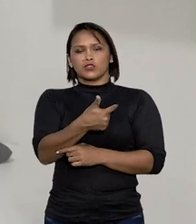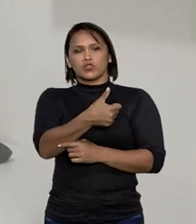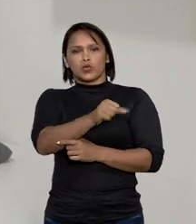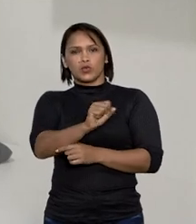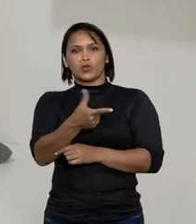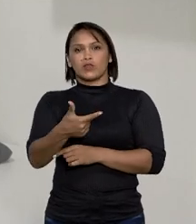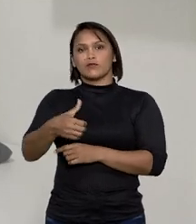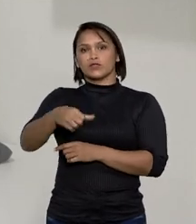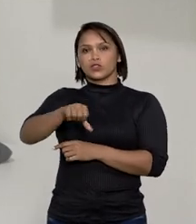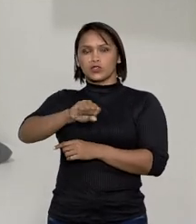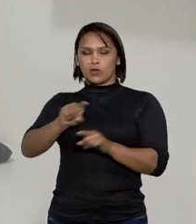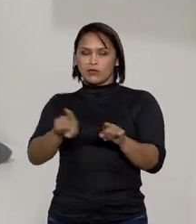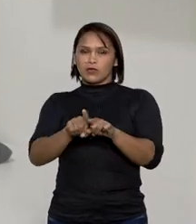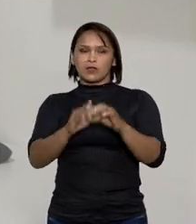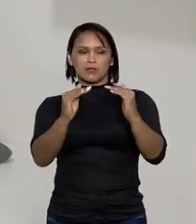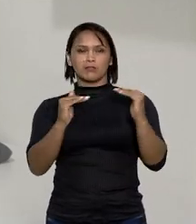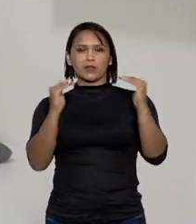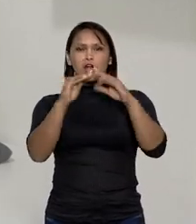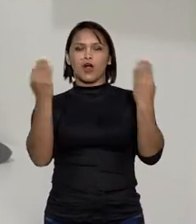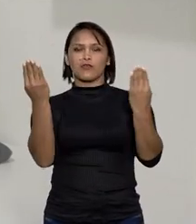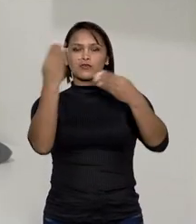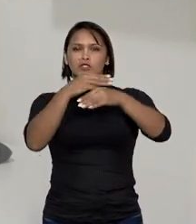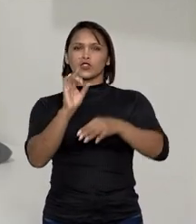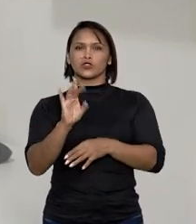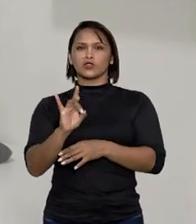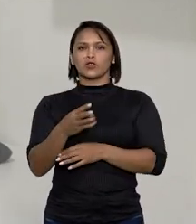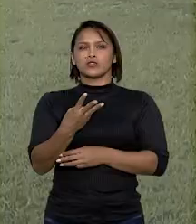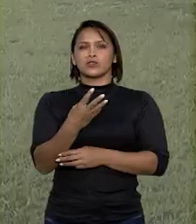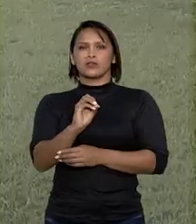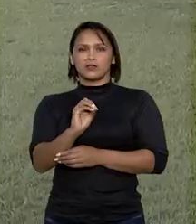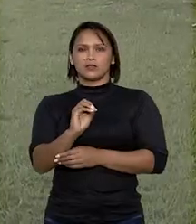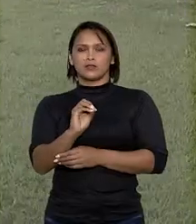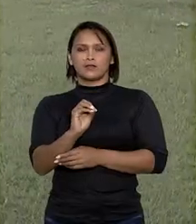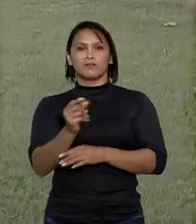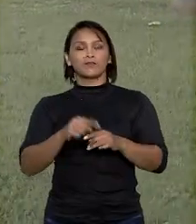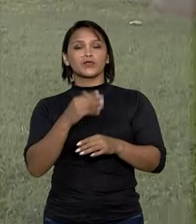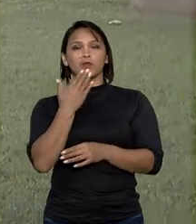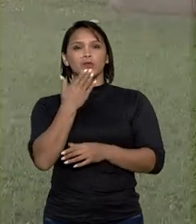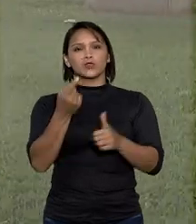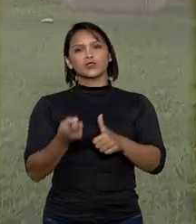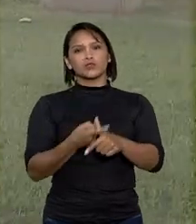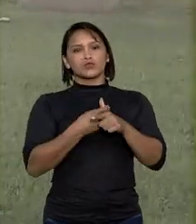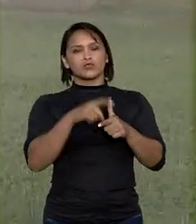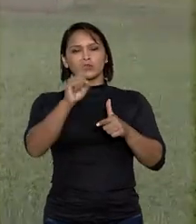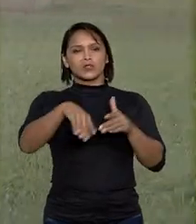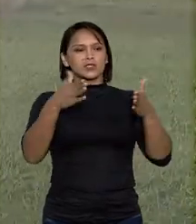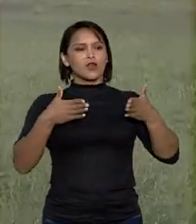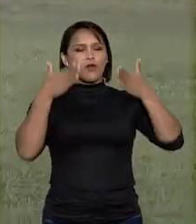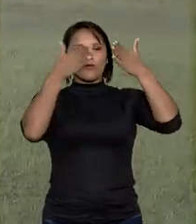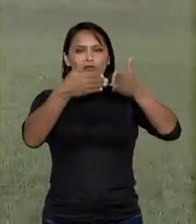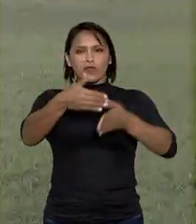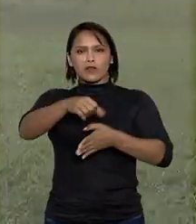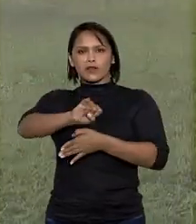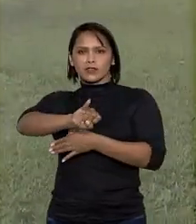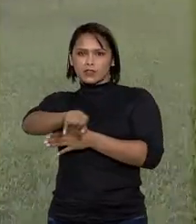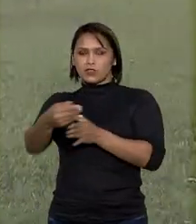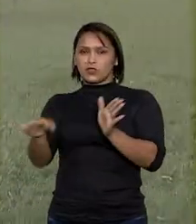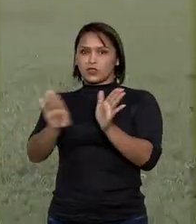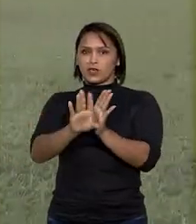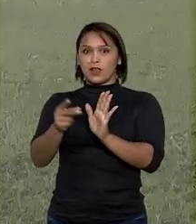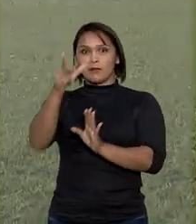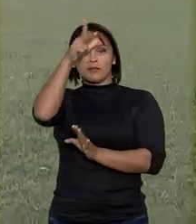28 e 29 mantendo-os fechados apenas no dia trinta no pedido de suspensão dirigido ao STJ a